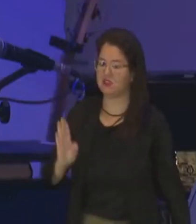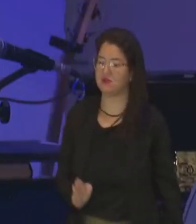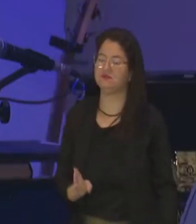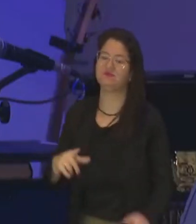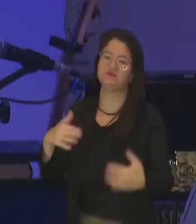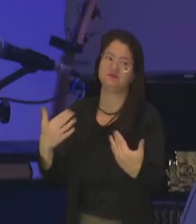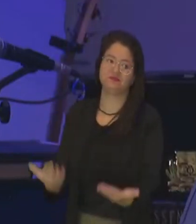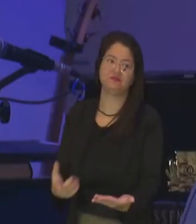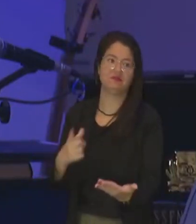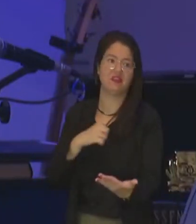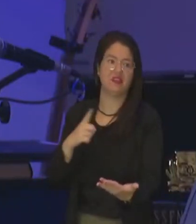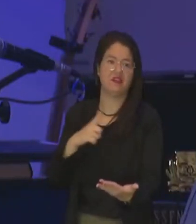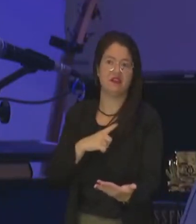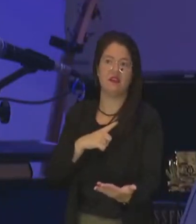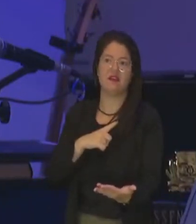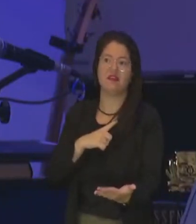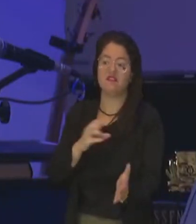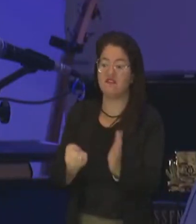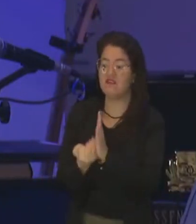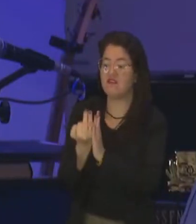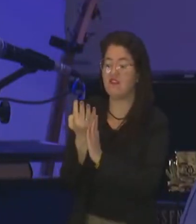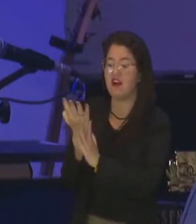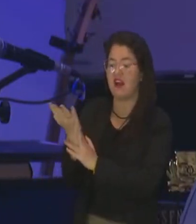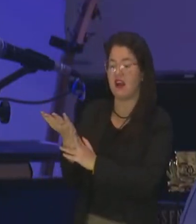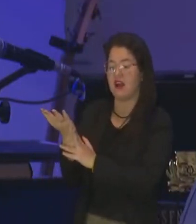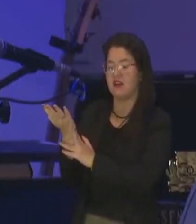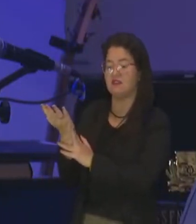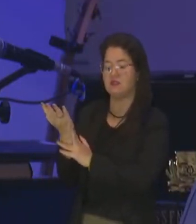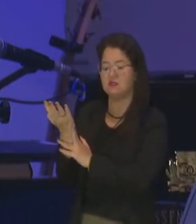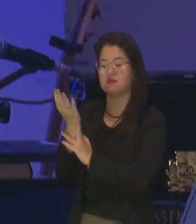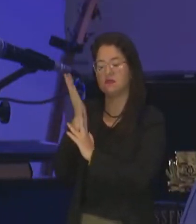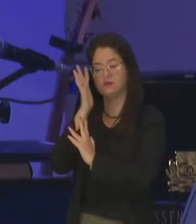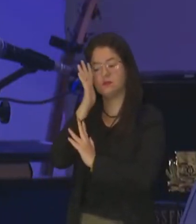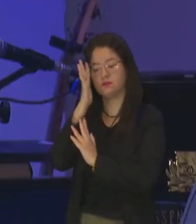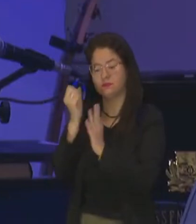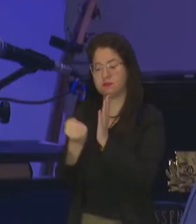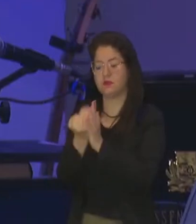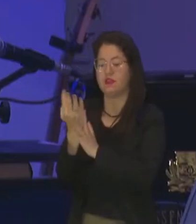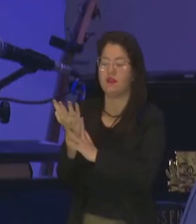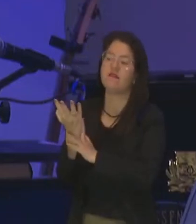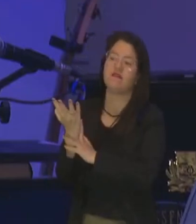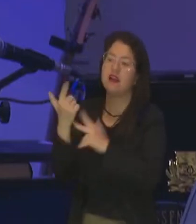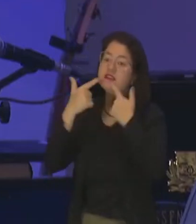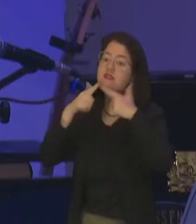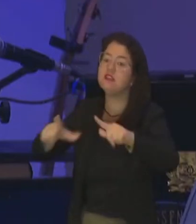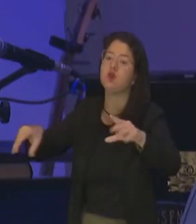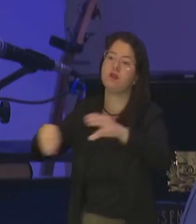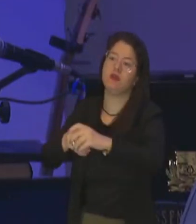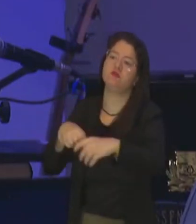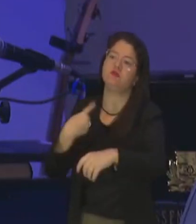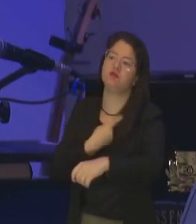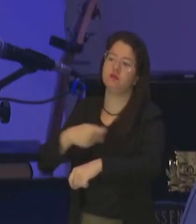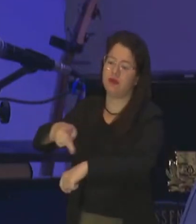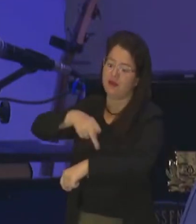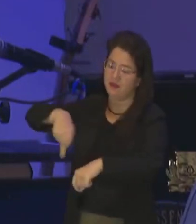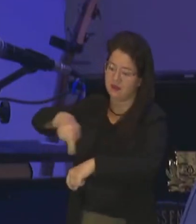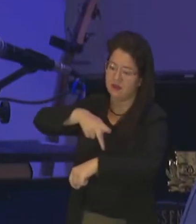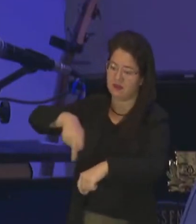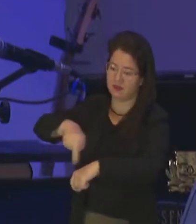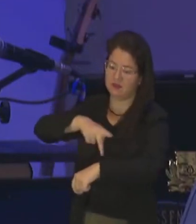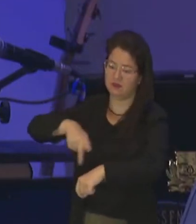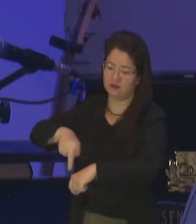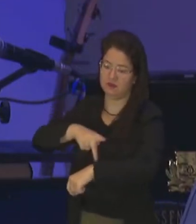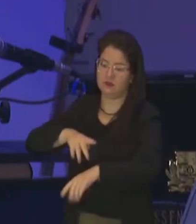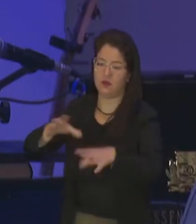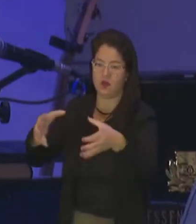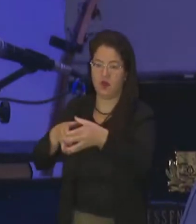tem muitas nações dentro do nosso próprio país, e nós estamos em uma delas. O